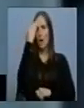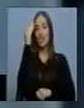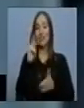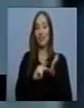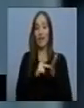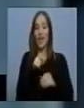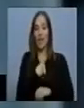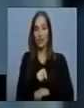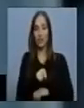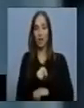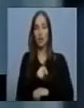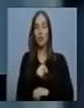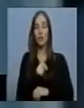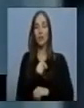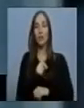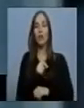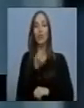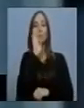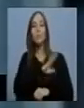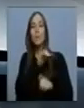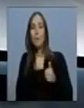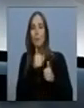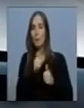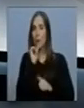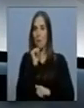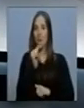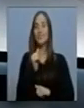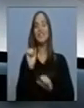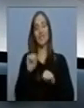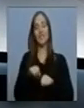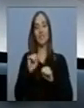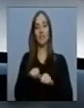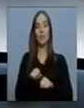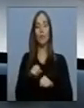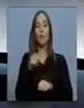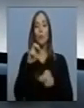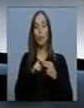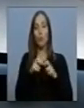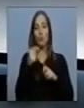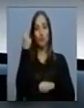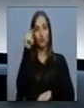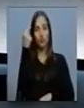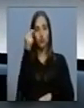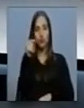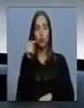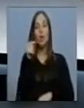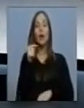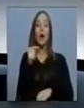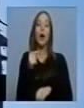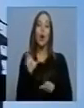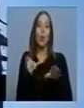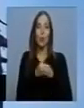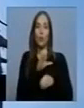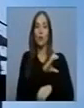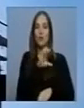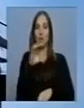fui ainda suficientemente testada exatamente o único problema que a comunidade científica tem